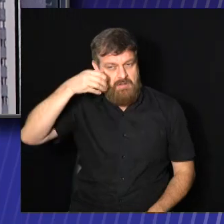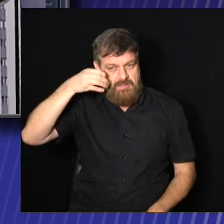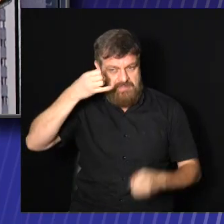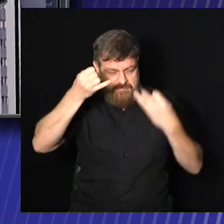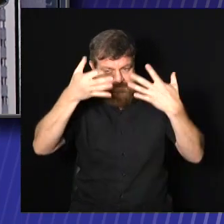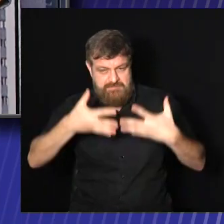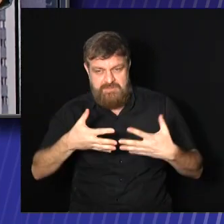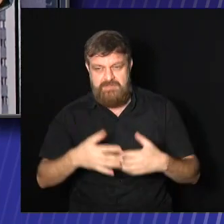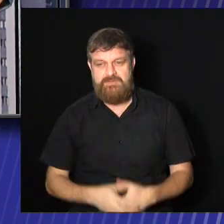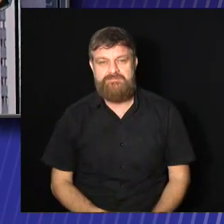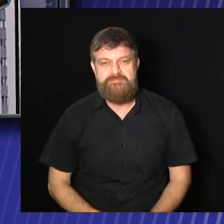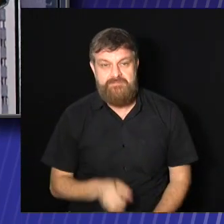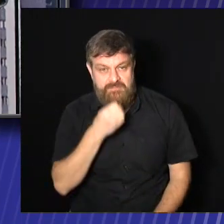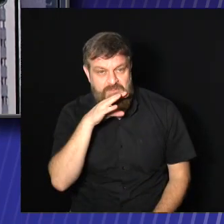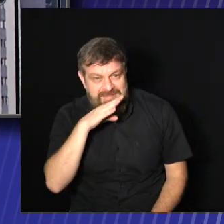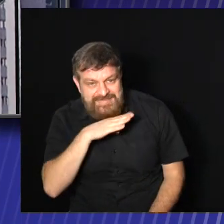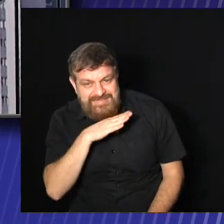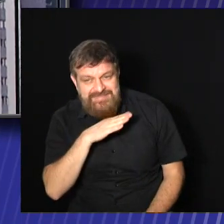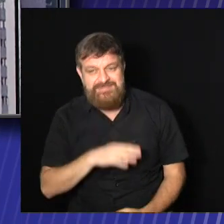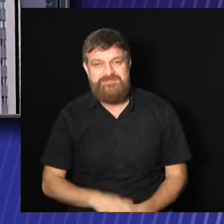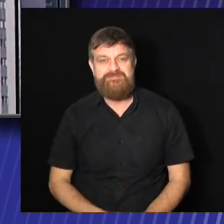tarde.